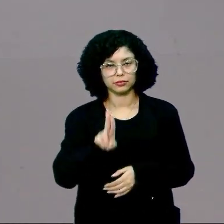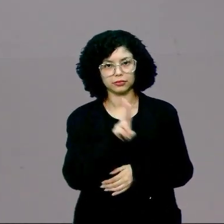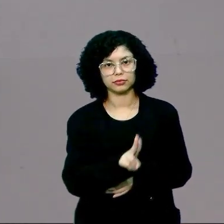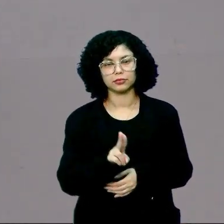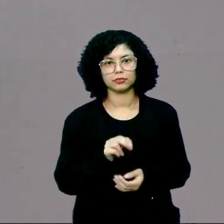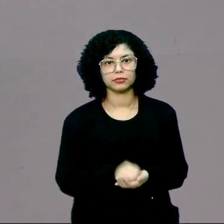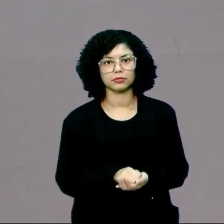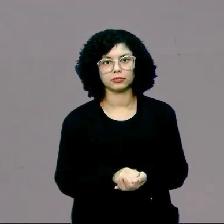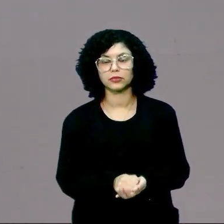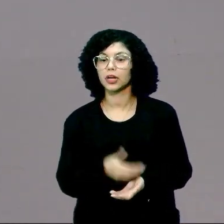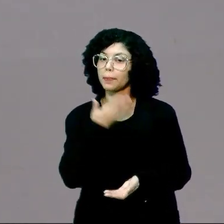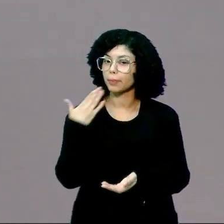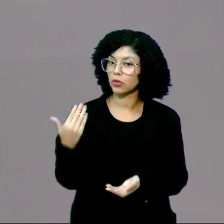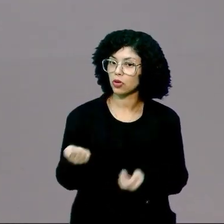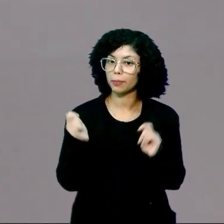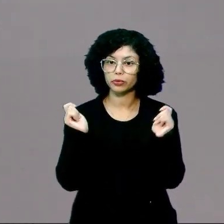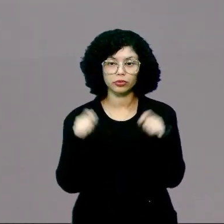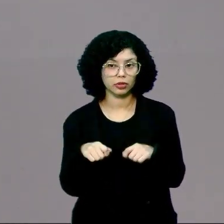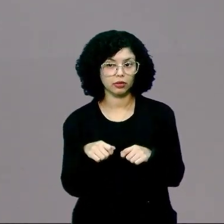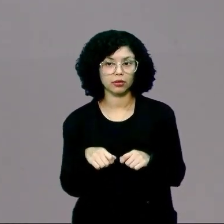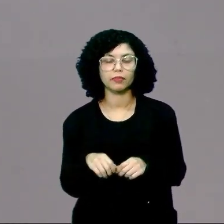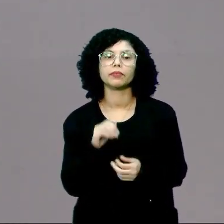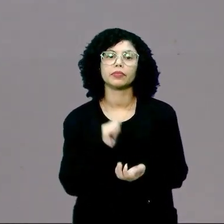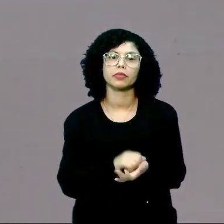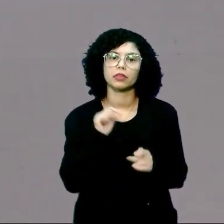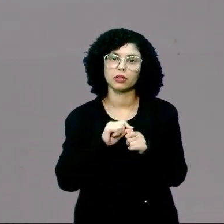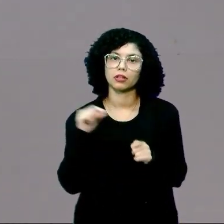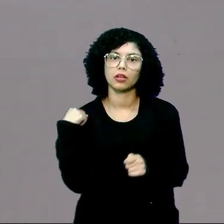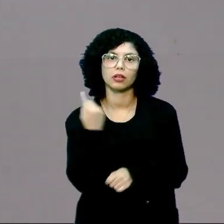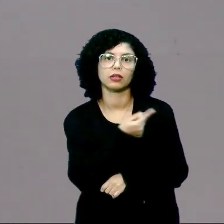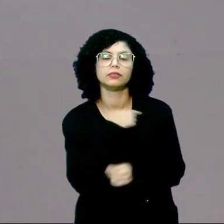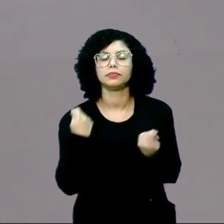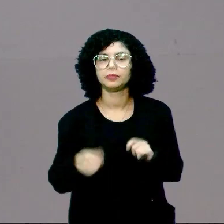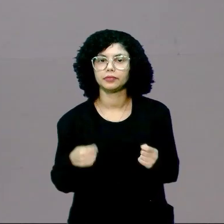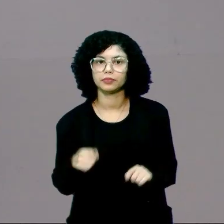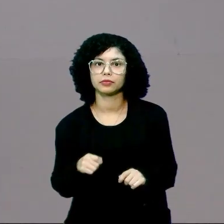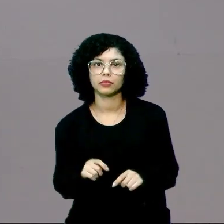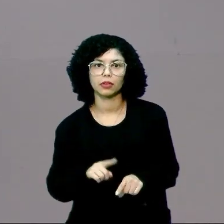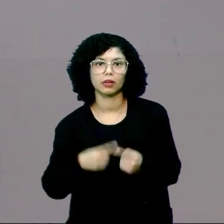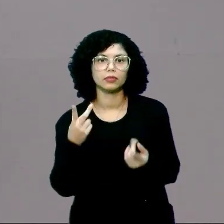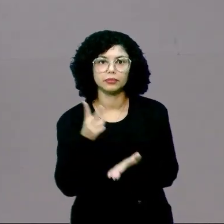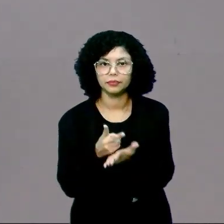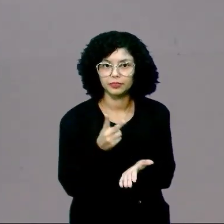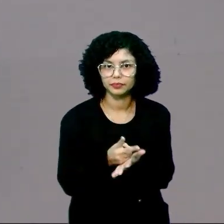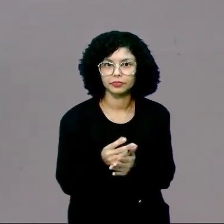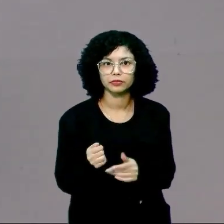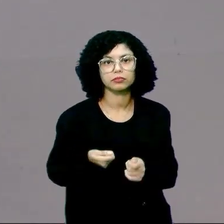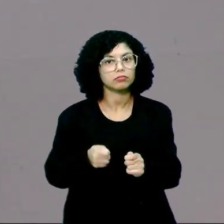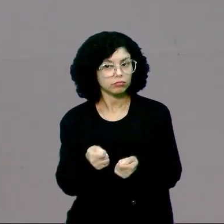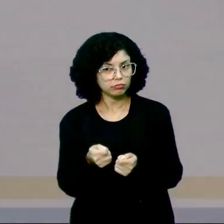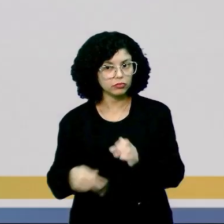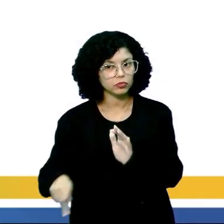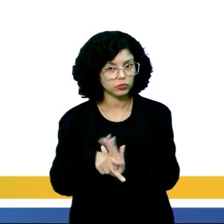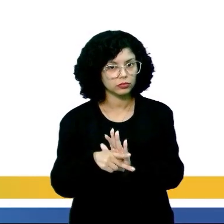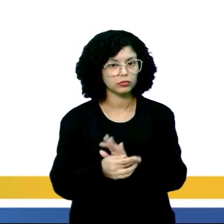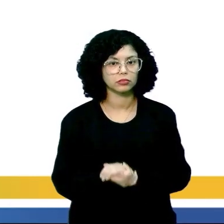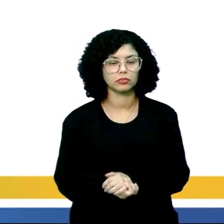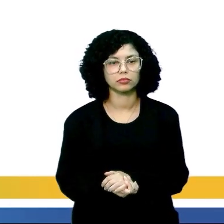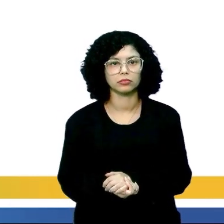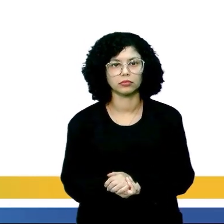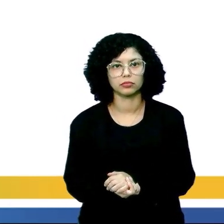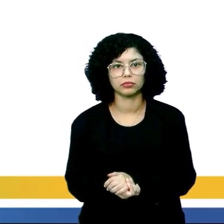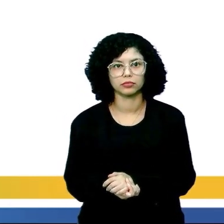celular da melhor maneira possível para satisfazer nossas necessidades, né? Mas sempre tendo um controle sobre ele.